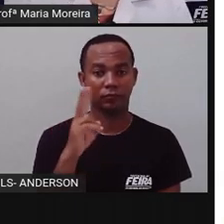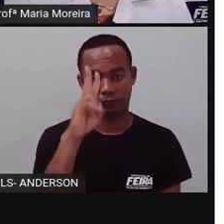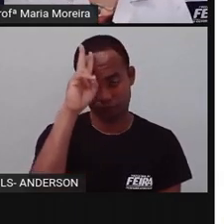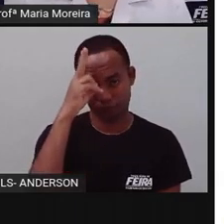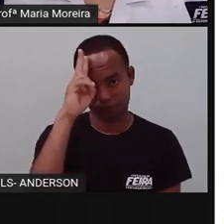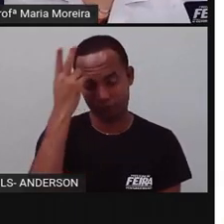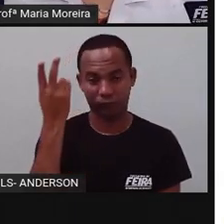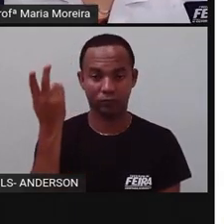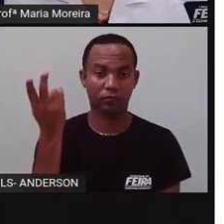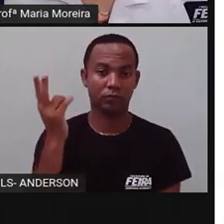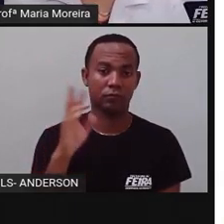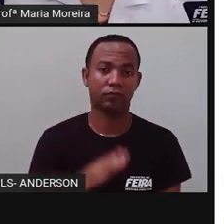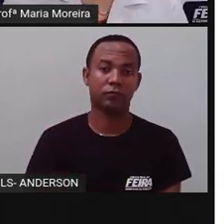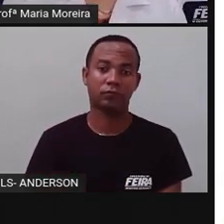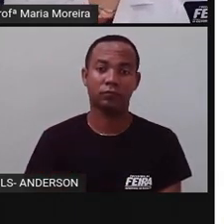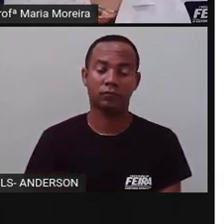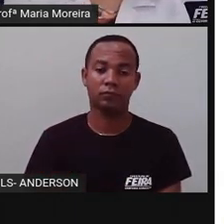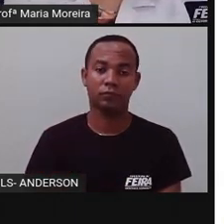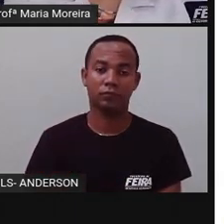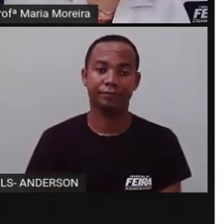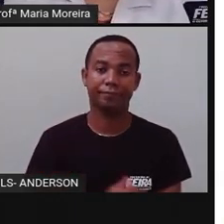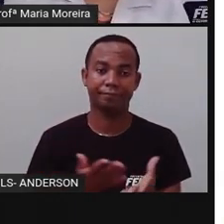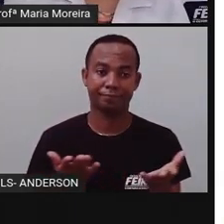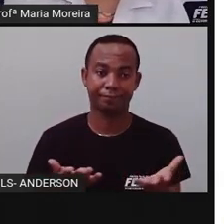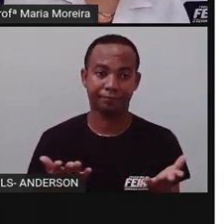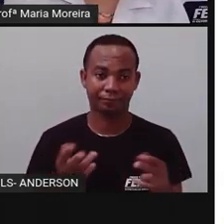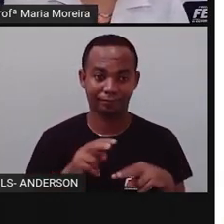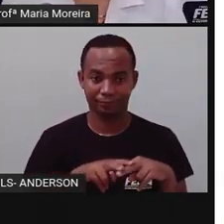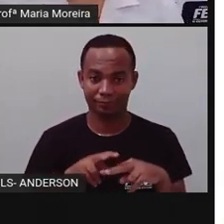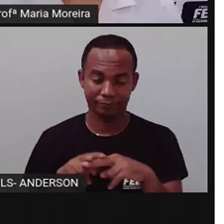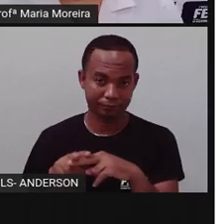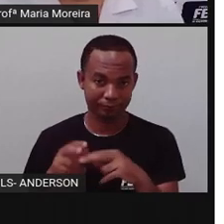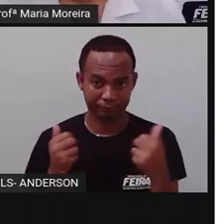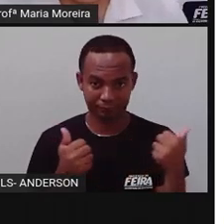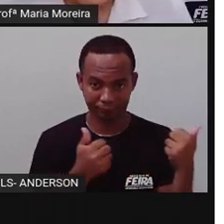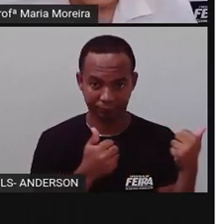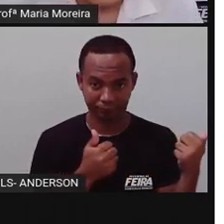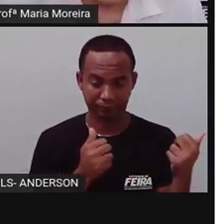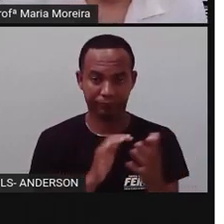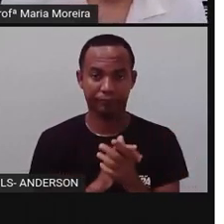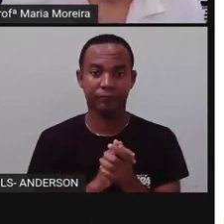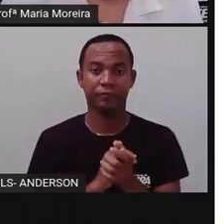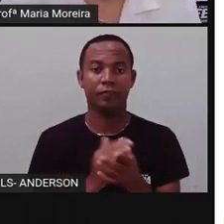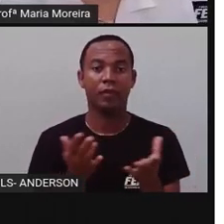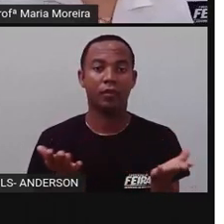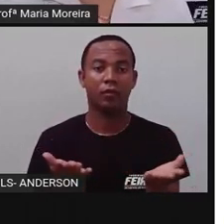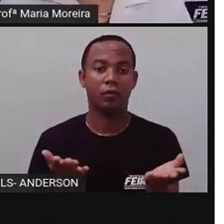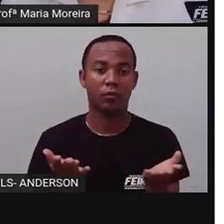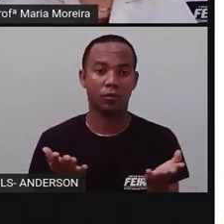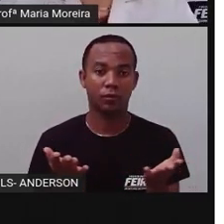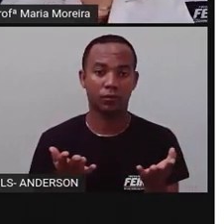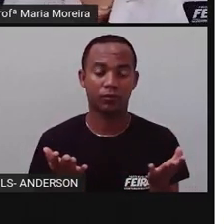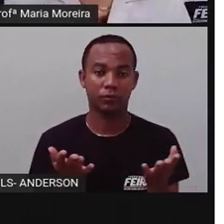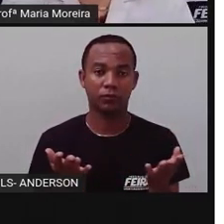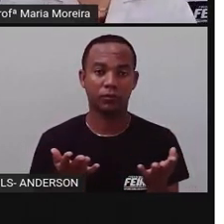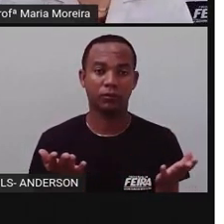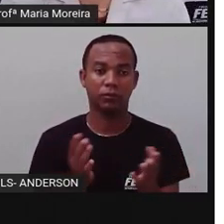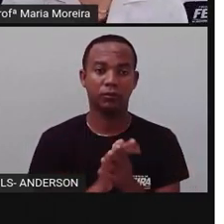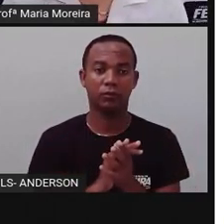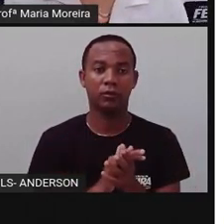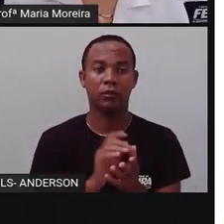linguagem. Já estão prontinhos, sentadinhos, confortáveis. Vamos lá, né? E hoje vamos fazer uma